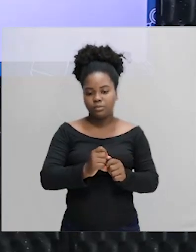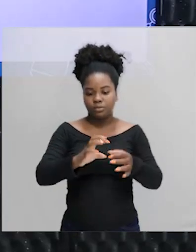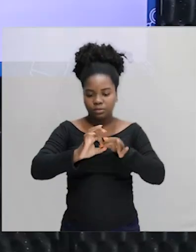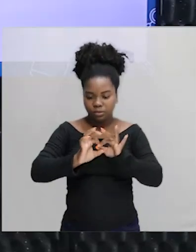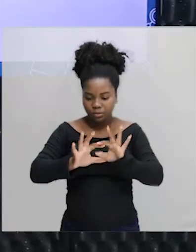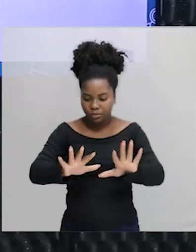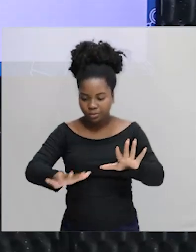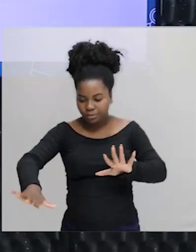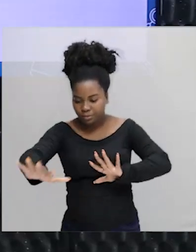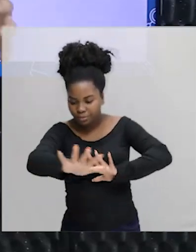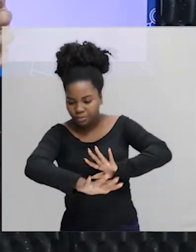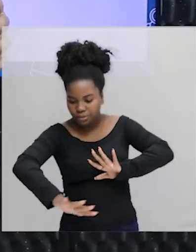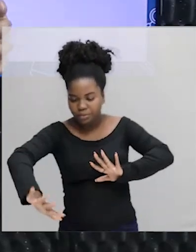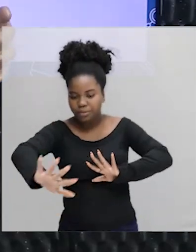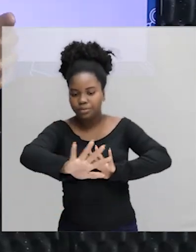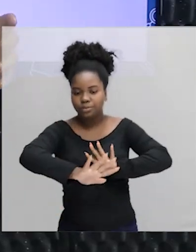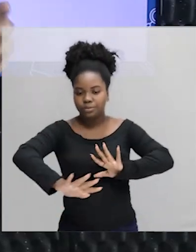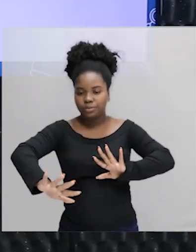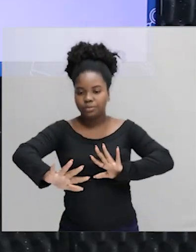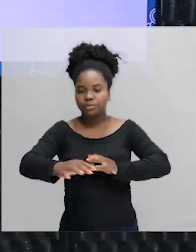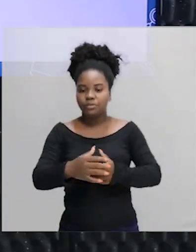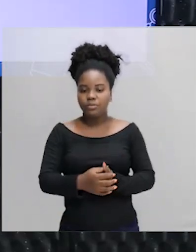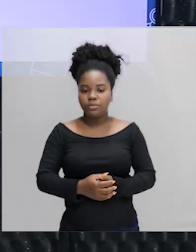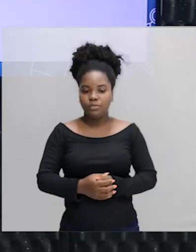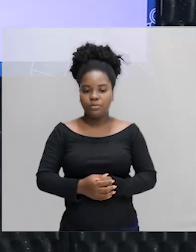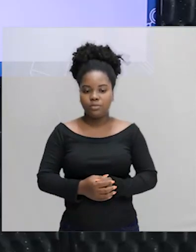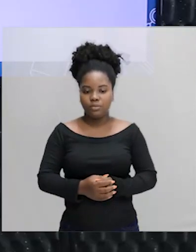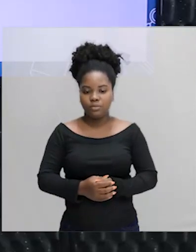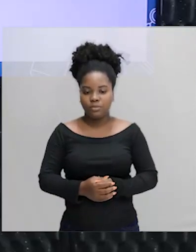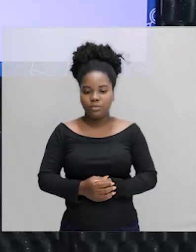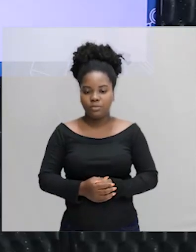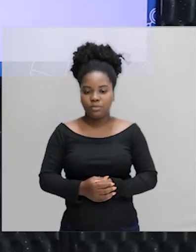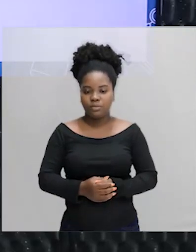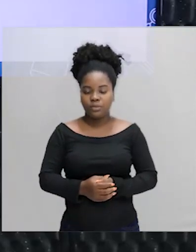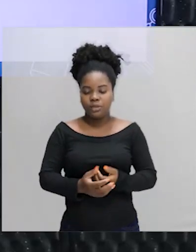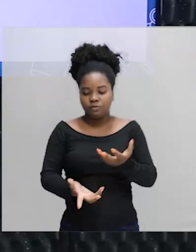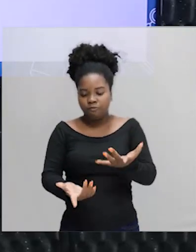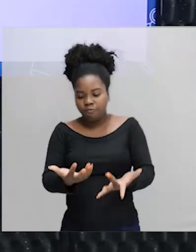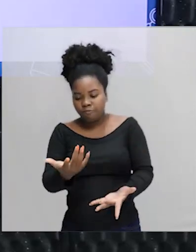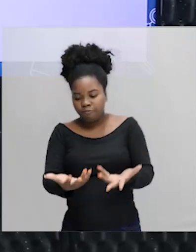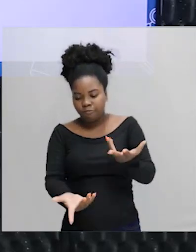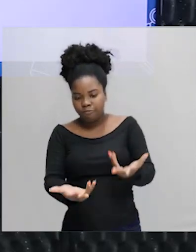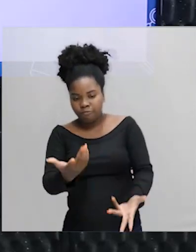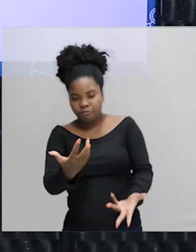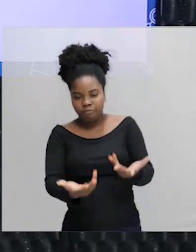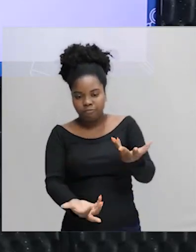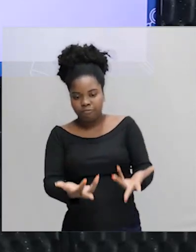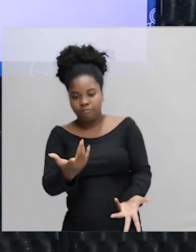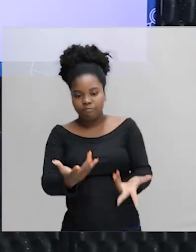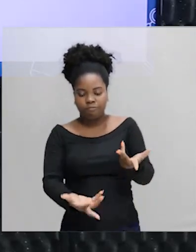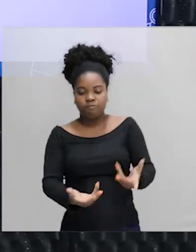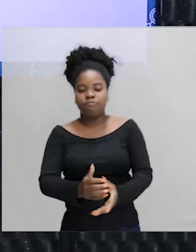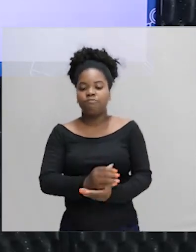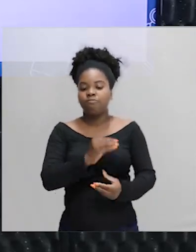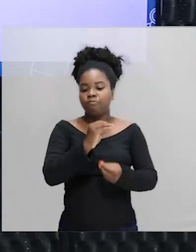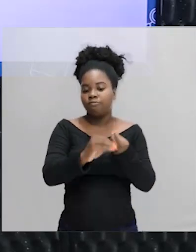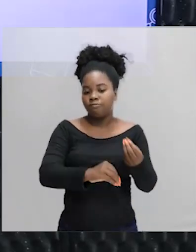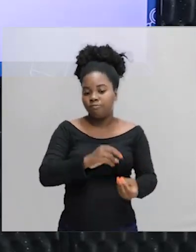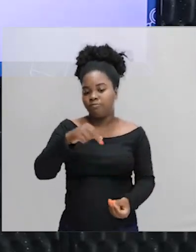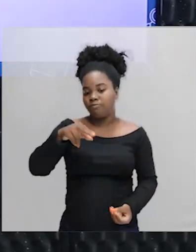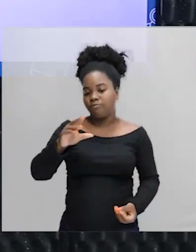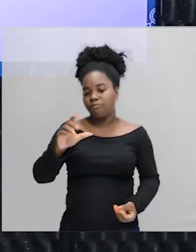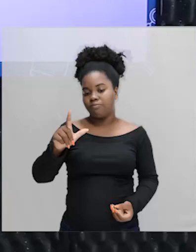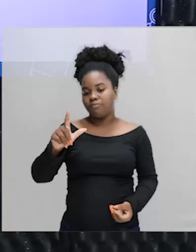né? Jogado para a parte mais externa das estrelas. Então essa estrela ela vai queimando ali por reações nucleares, né?